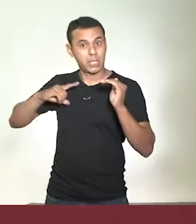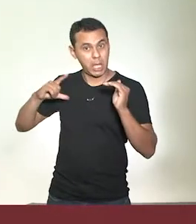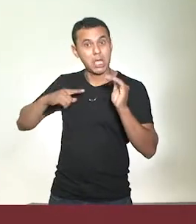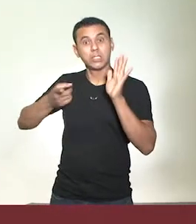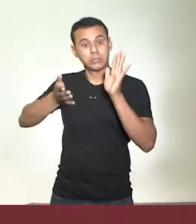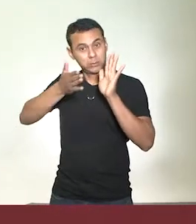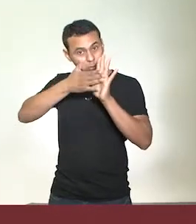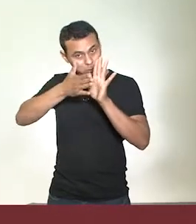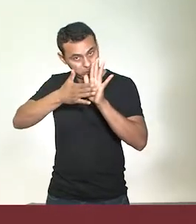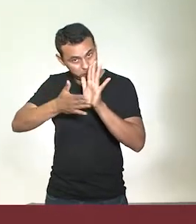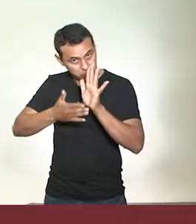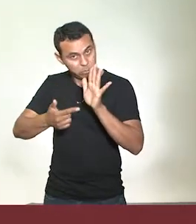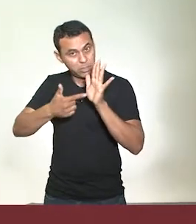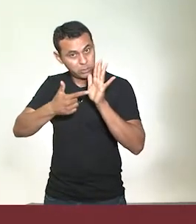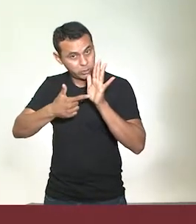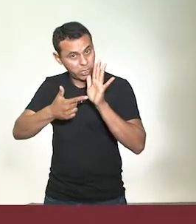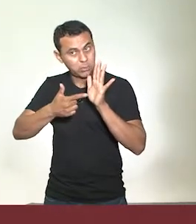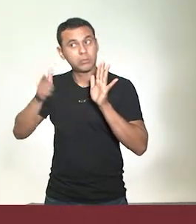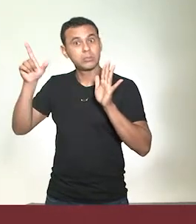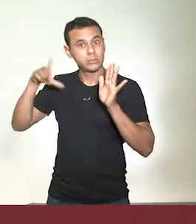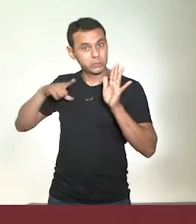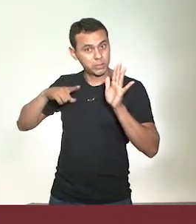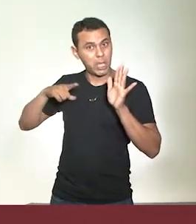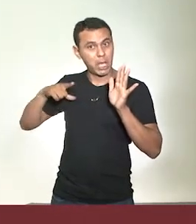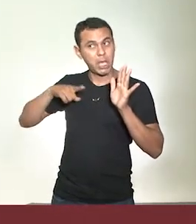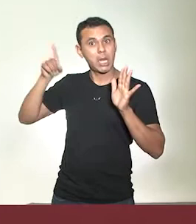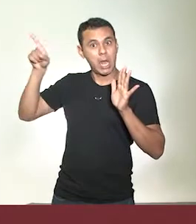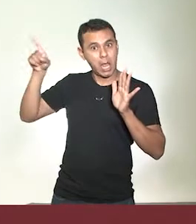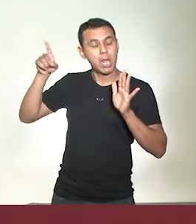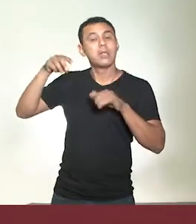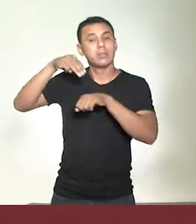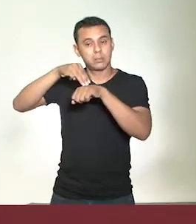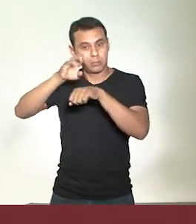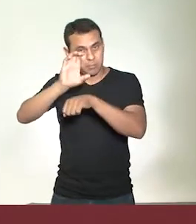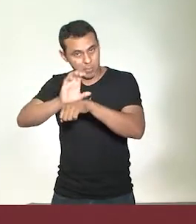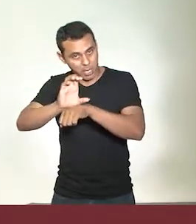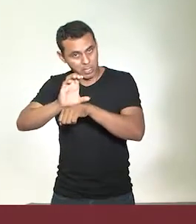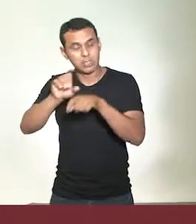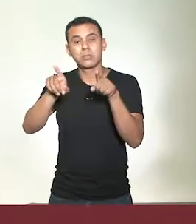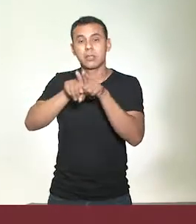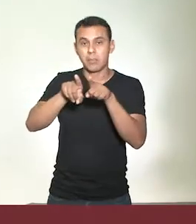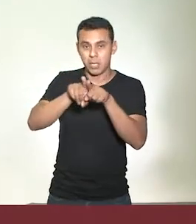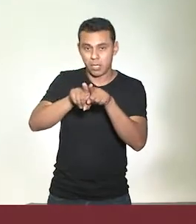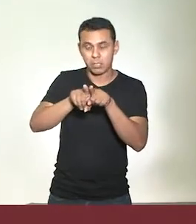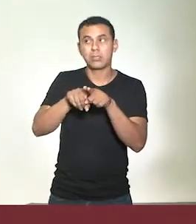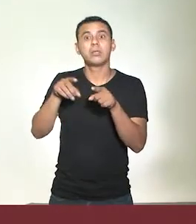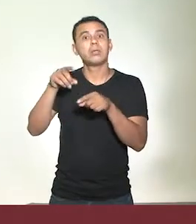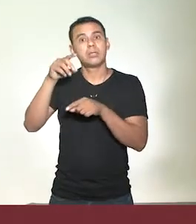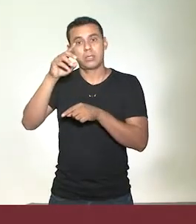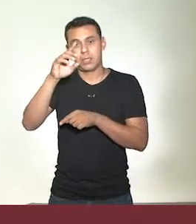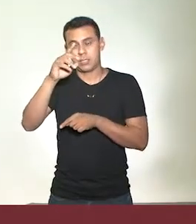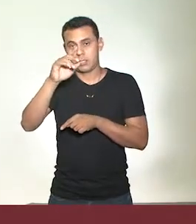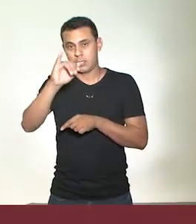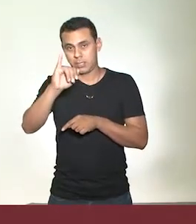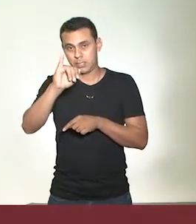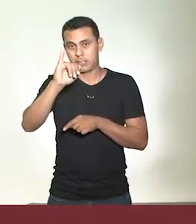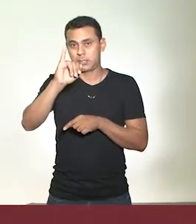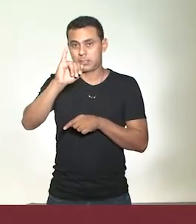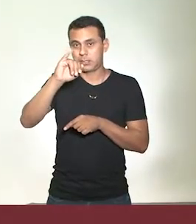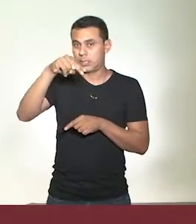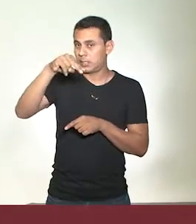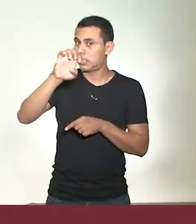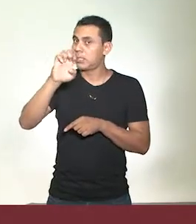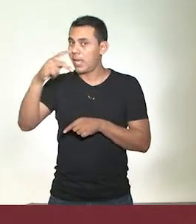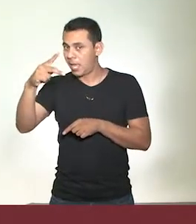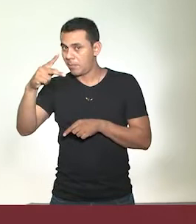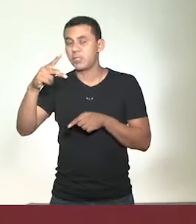indicadores a que estão disponibilizados pelo MEC por exemplo pelo tribunal de contas da